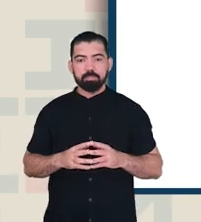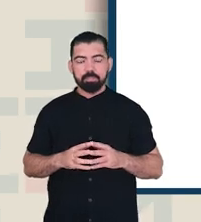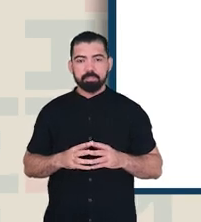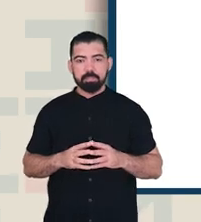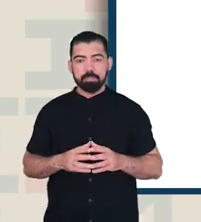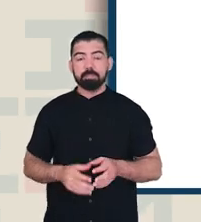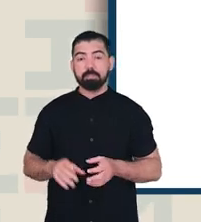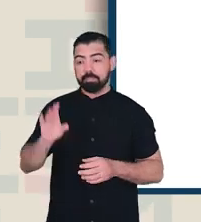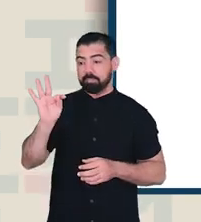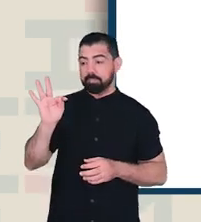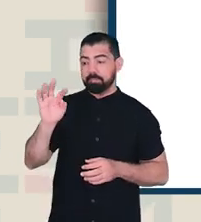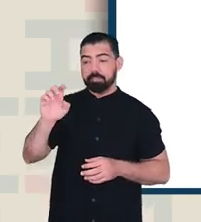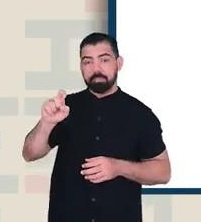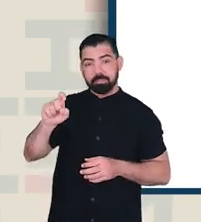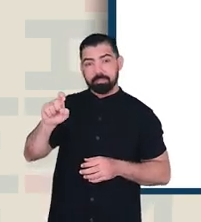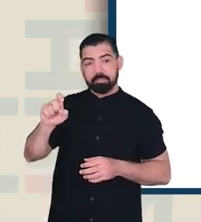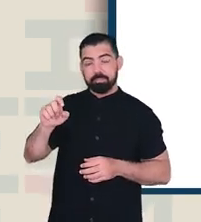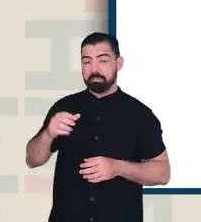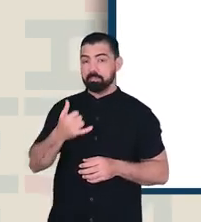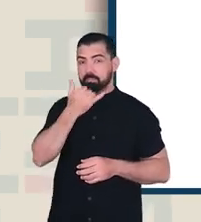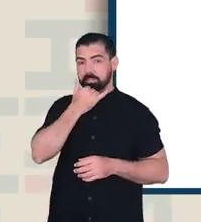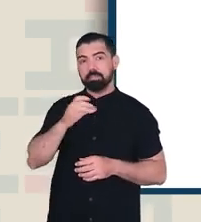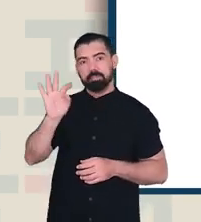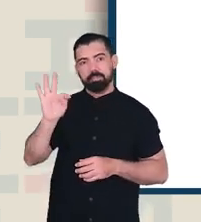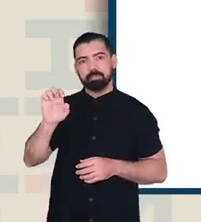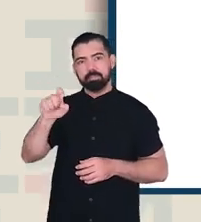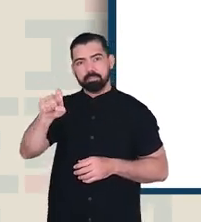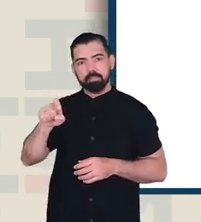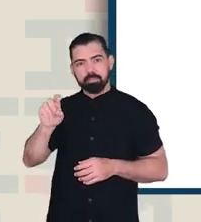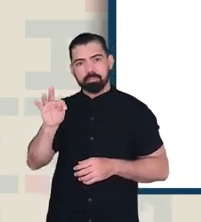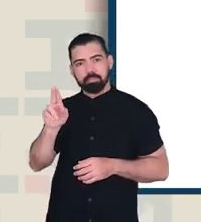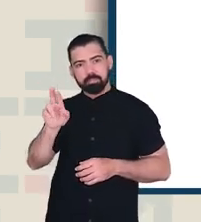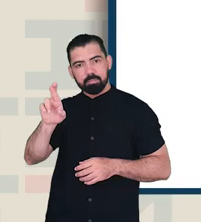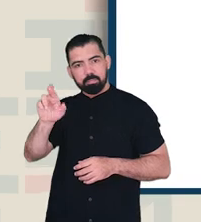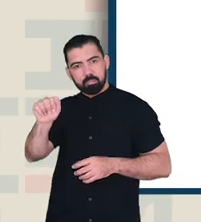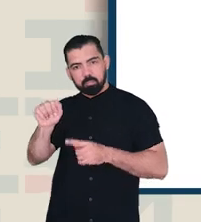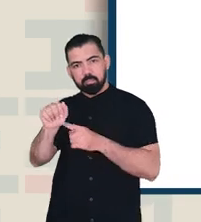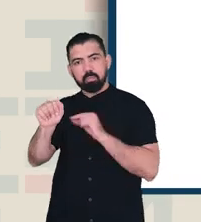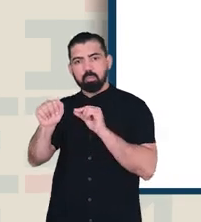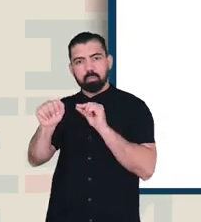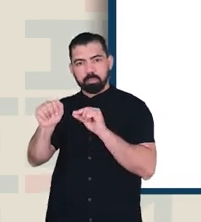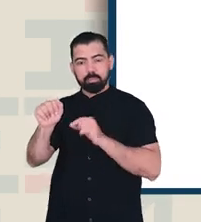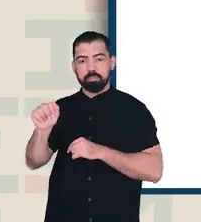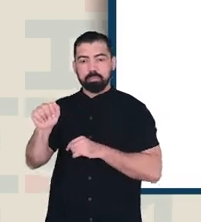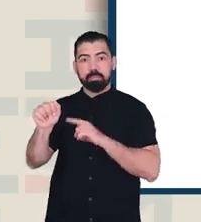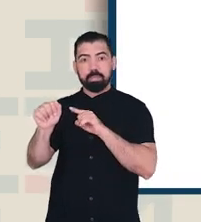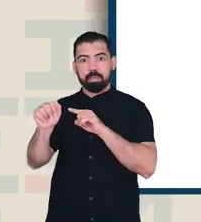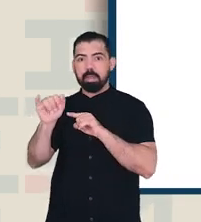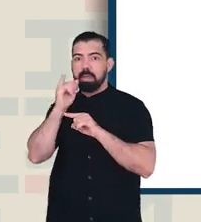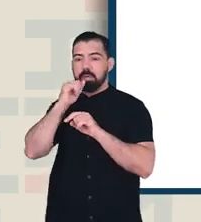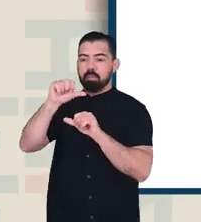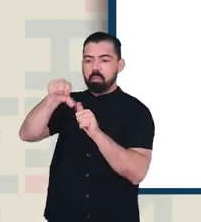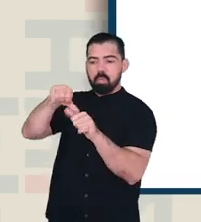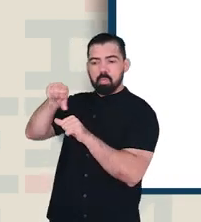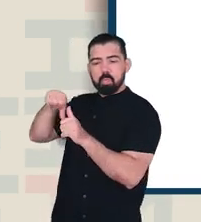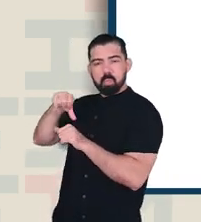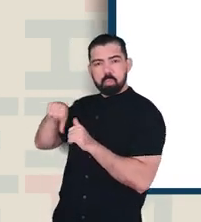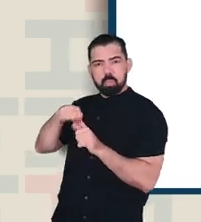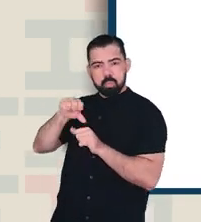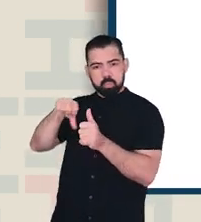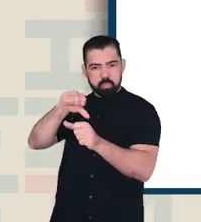a textura, de alguma maneira, é uma coisa que fica, não estática, mas fica